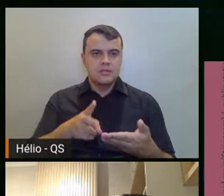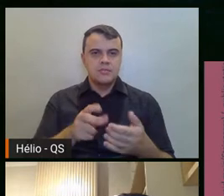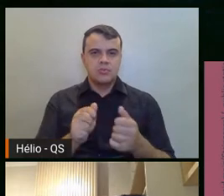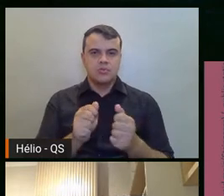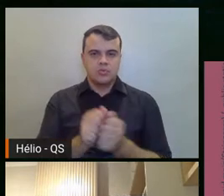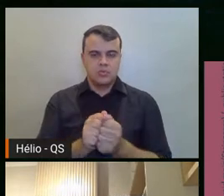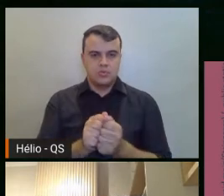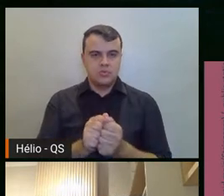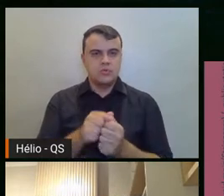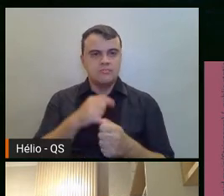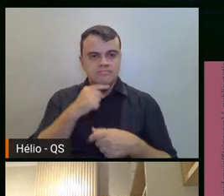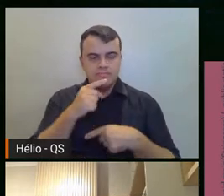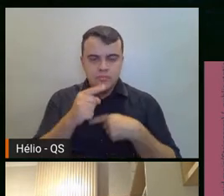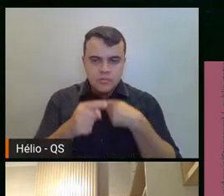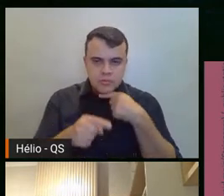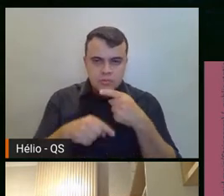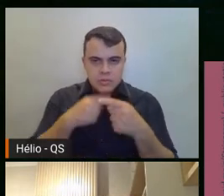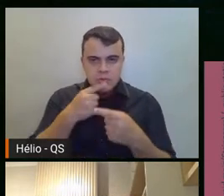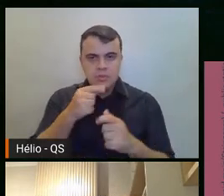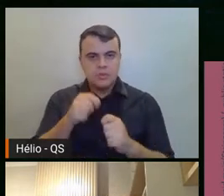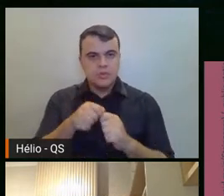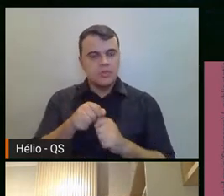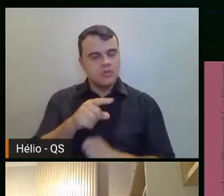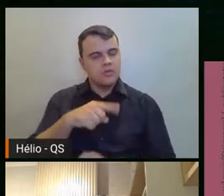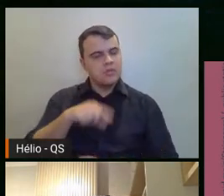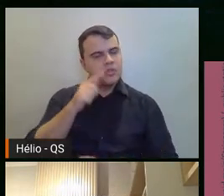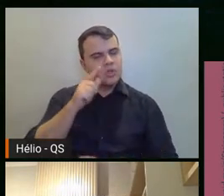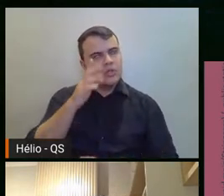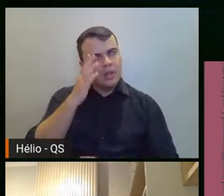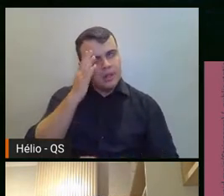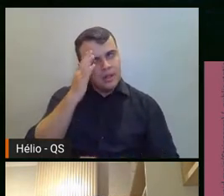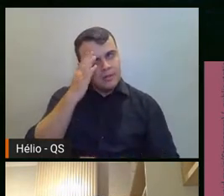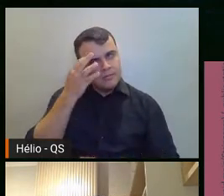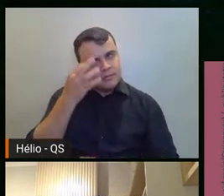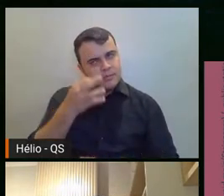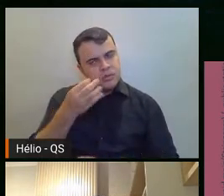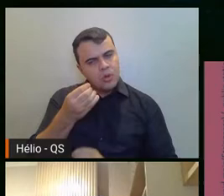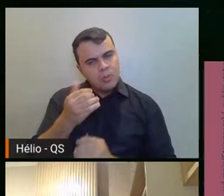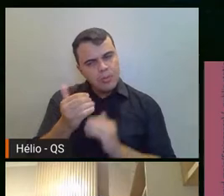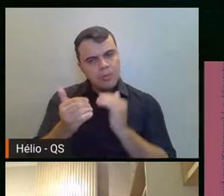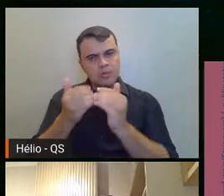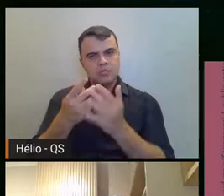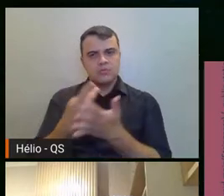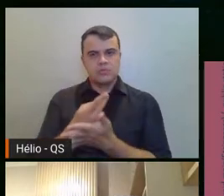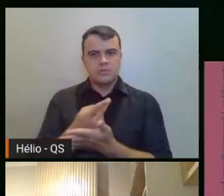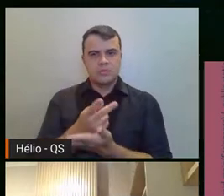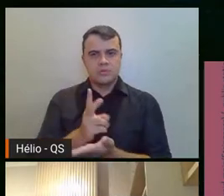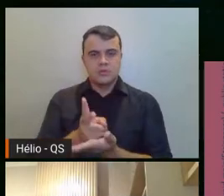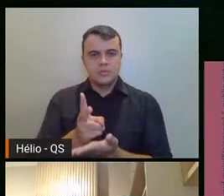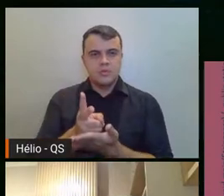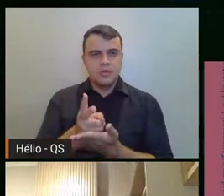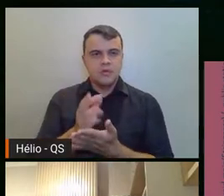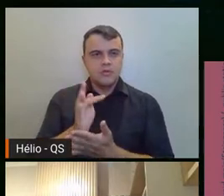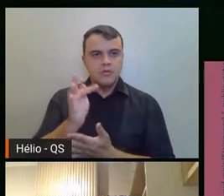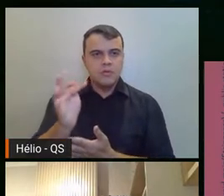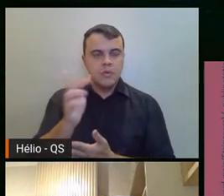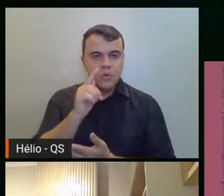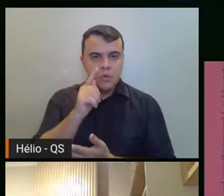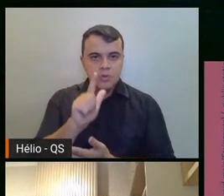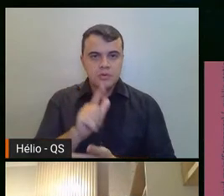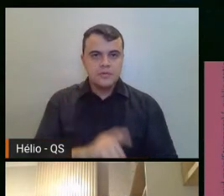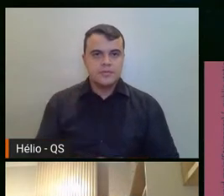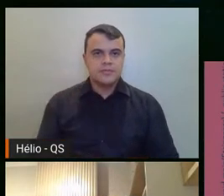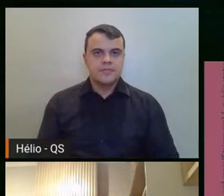tirando as dúvidas e fazendo com que vocês consigam entender como o processo funciona para chegar em cada vez mais longe eu vou